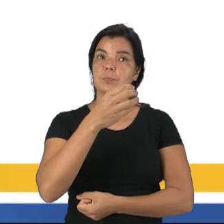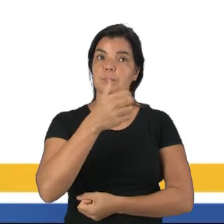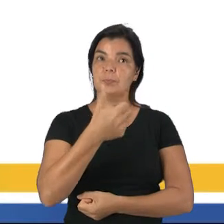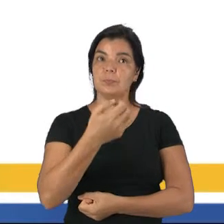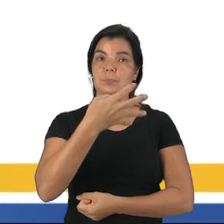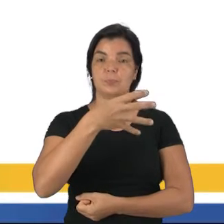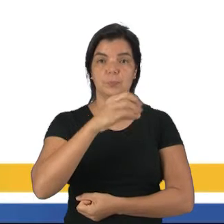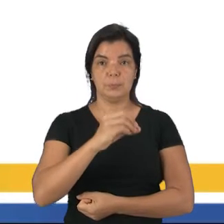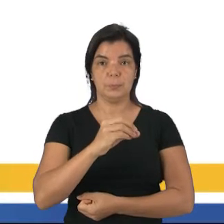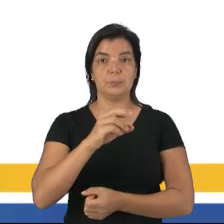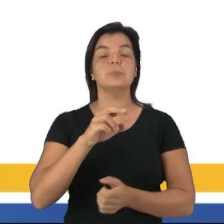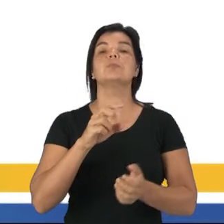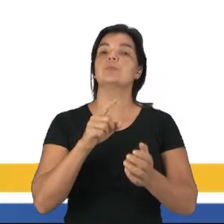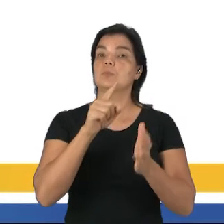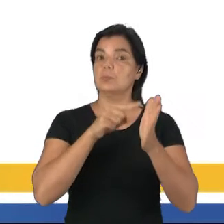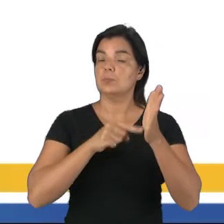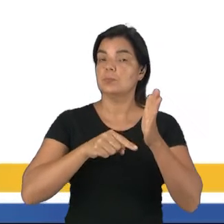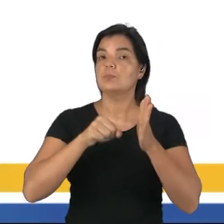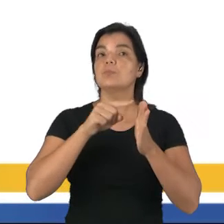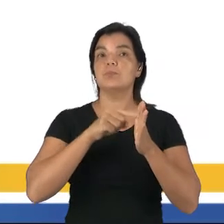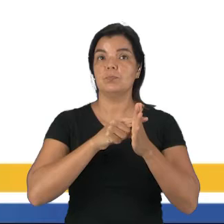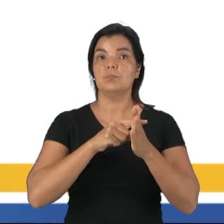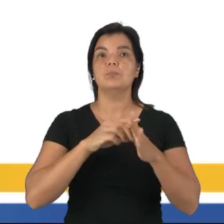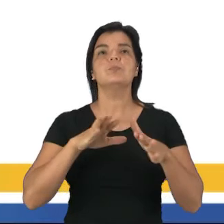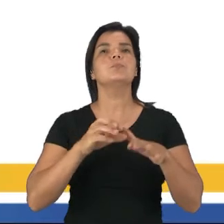e 140 rodas.